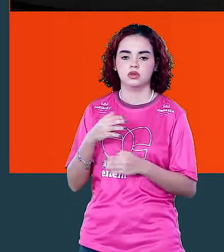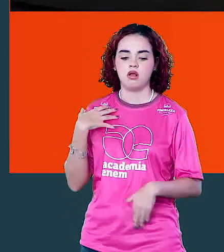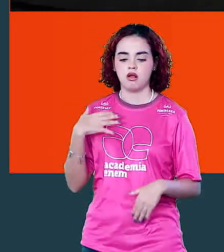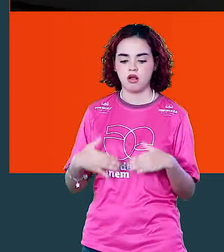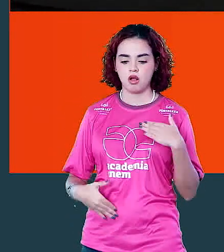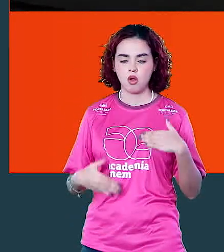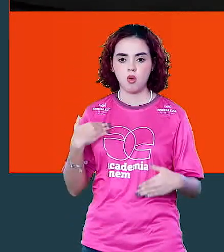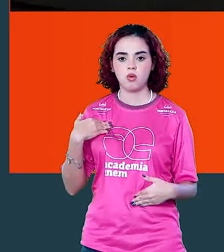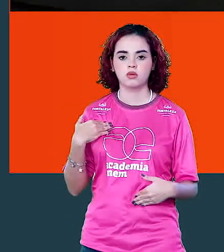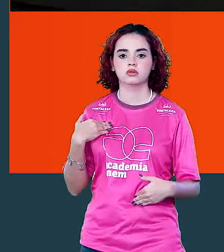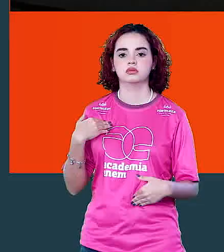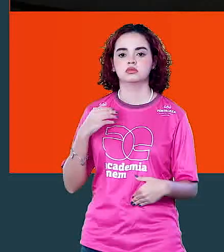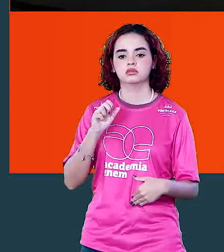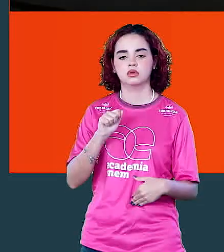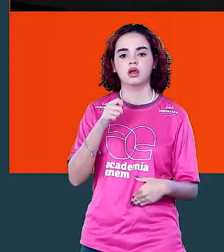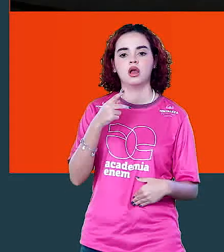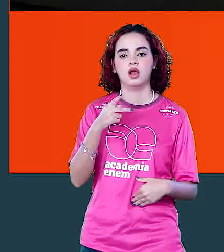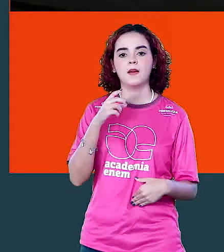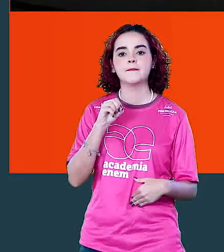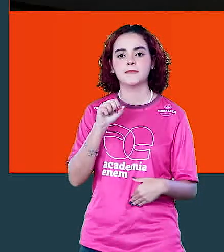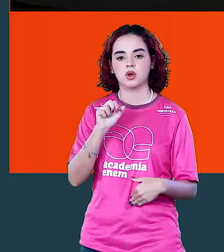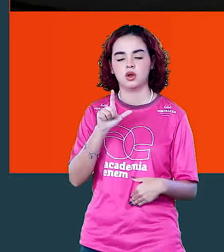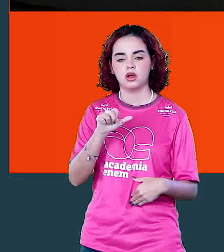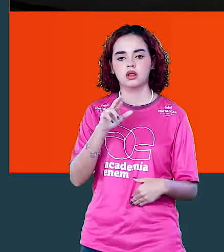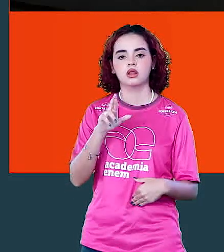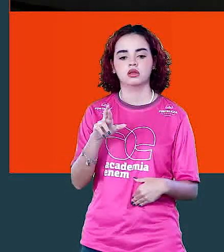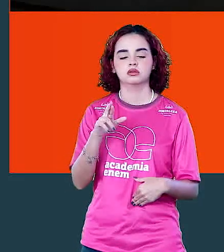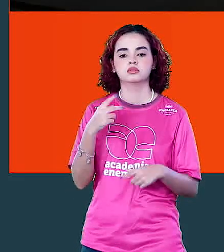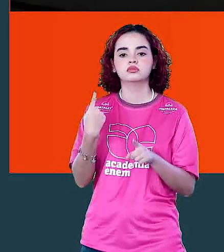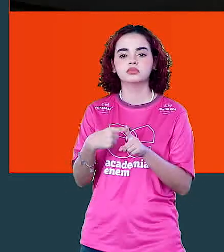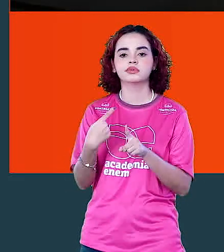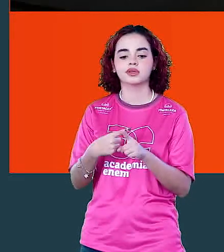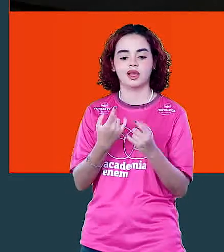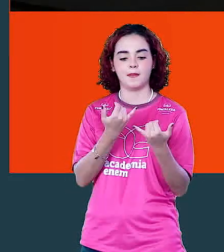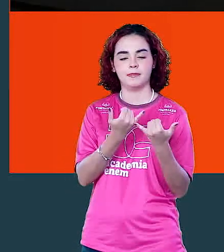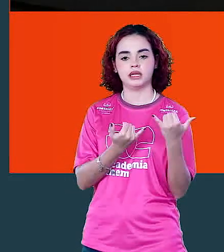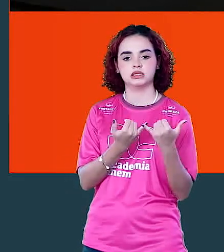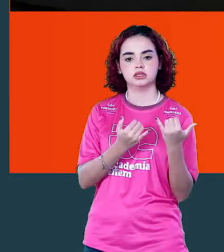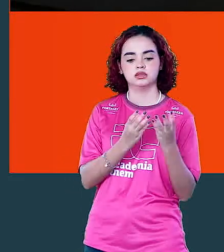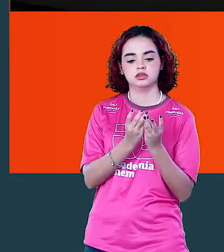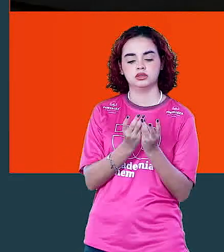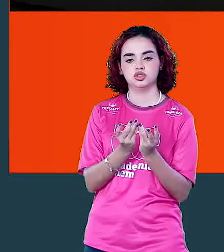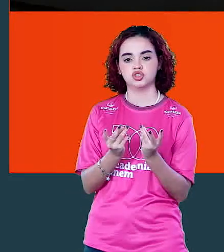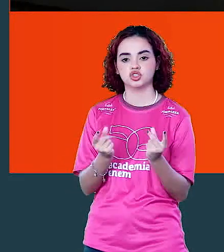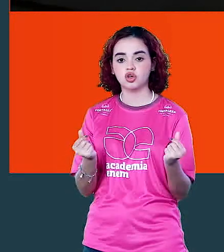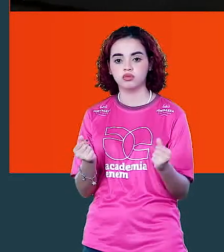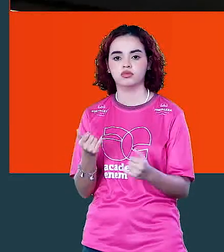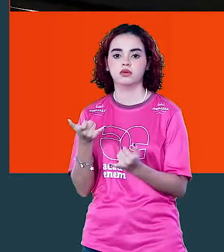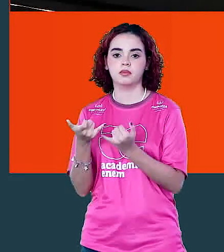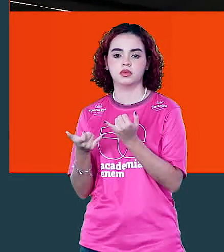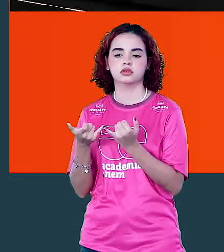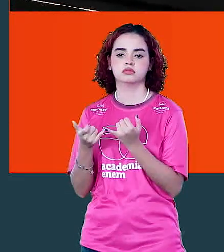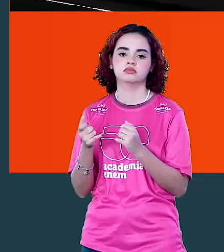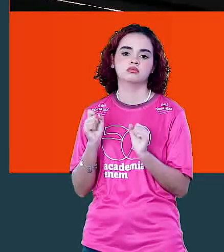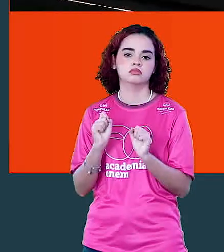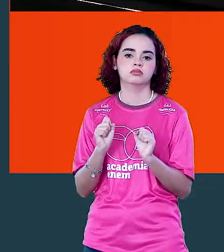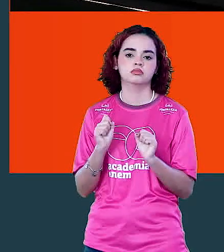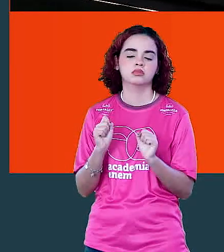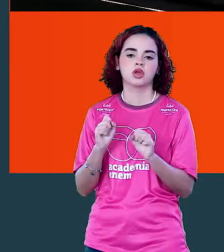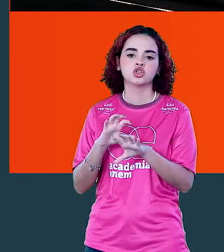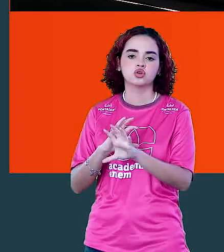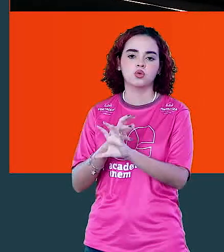quê? Apolares. Semelhante dissolve semelhante, certo? Pode ser no osso?